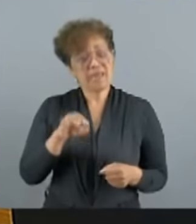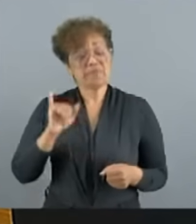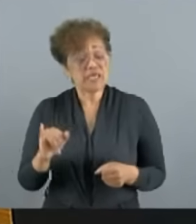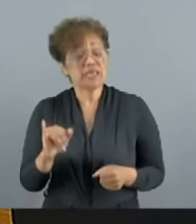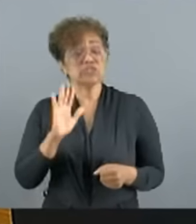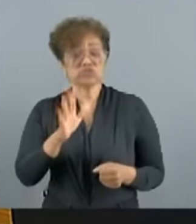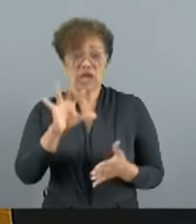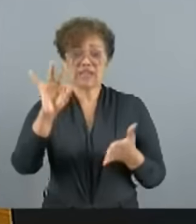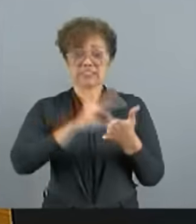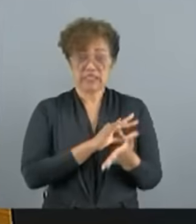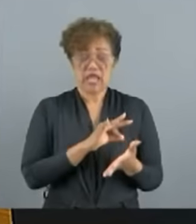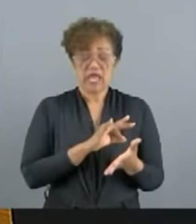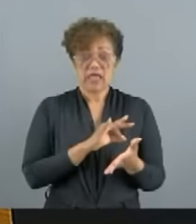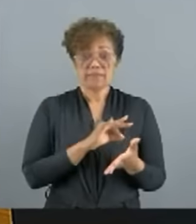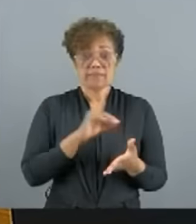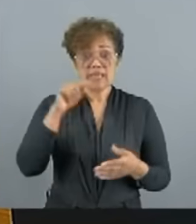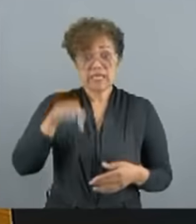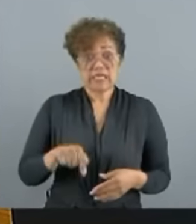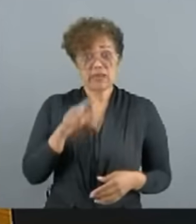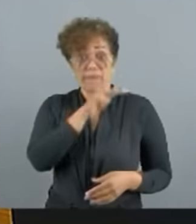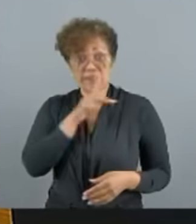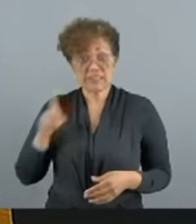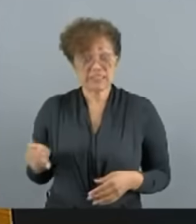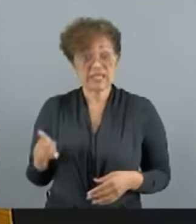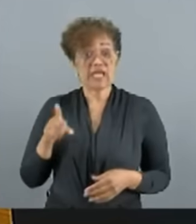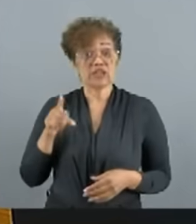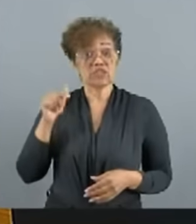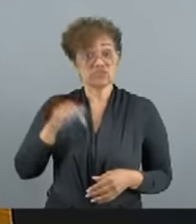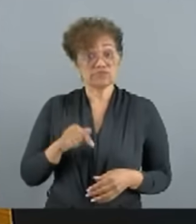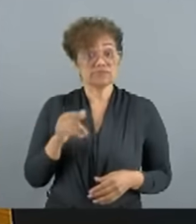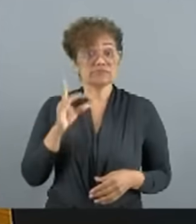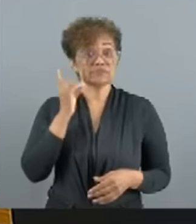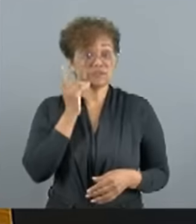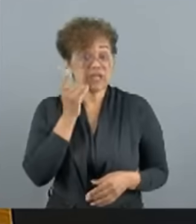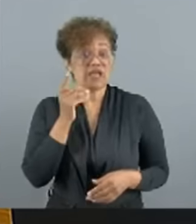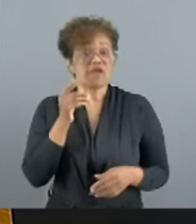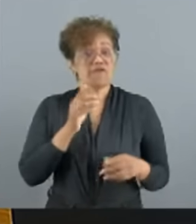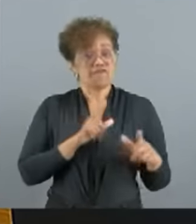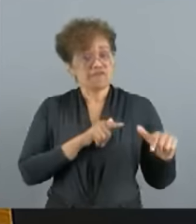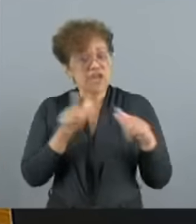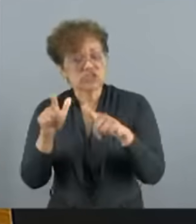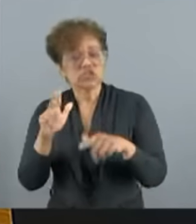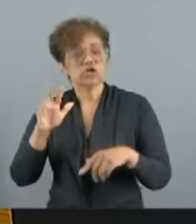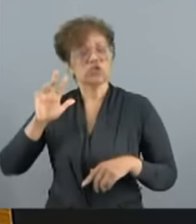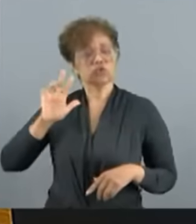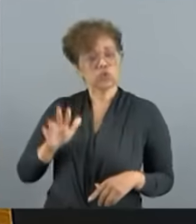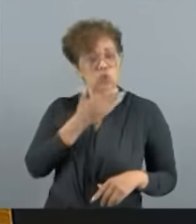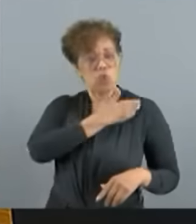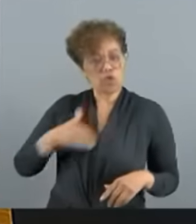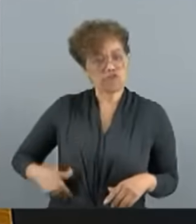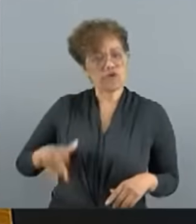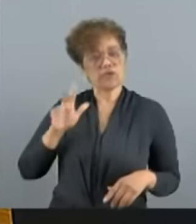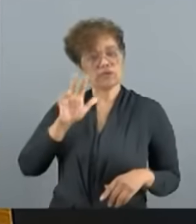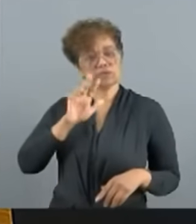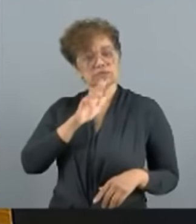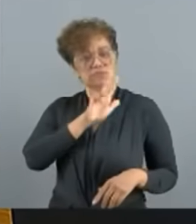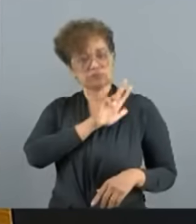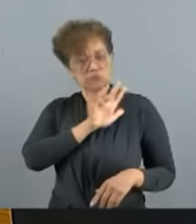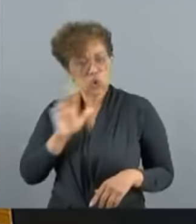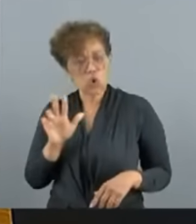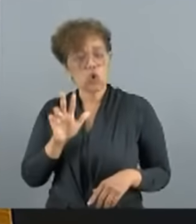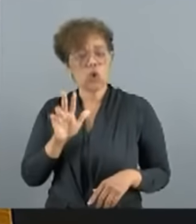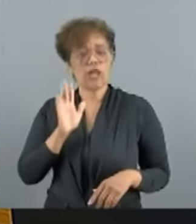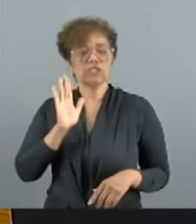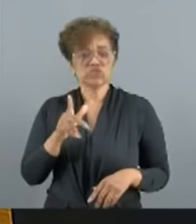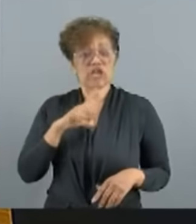próxima semana o presidente dessa casa, que estava viajando com Lula e deu uma esfriada esse assunto